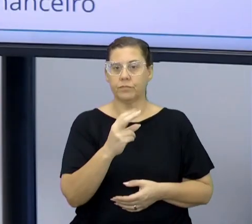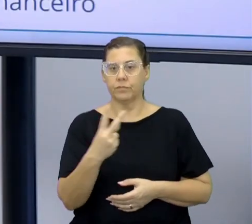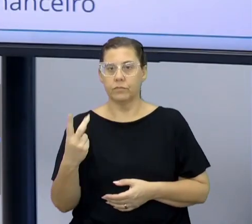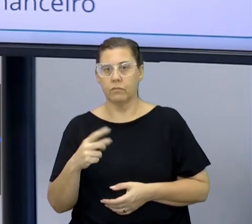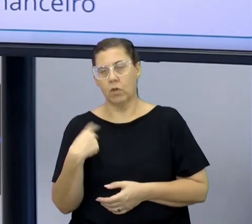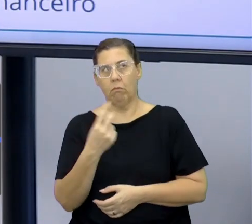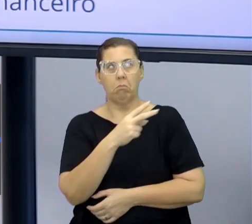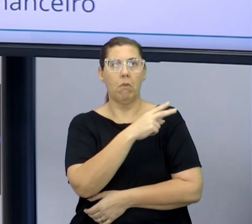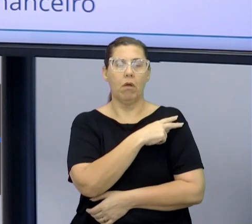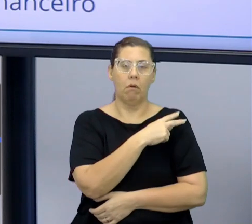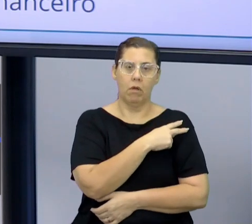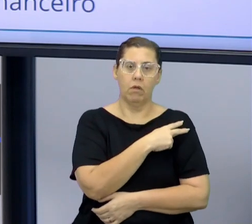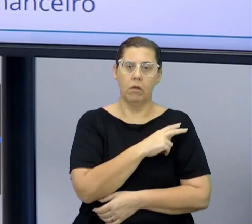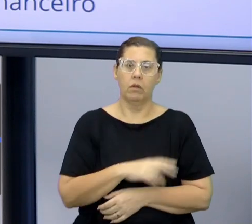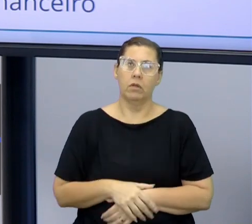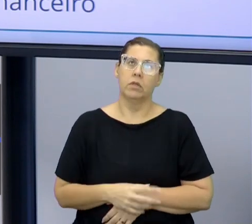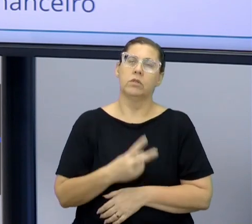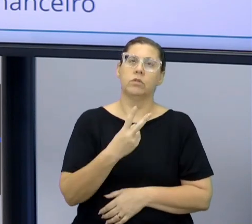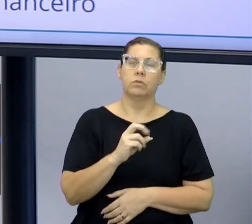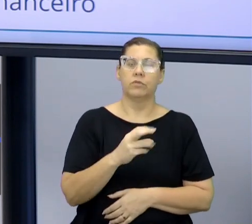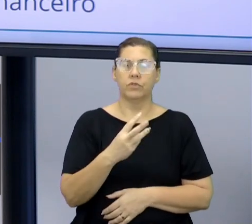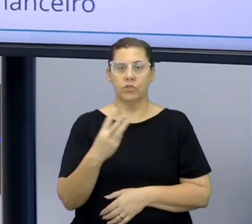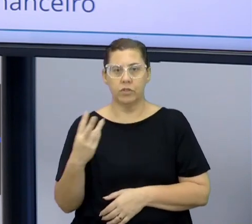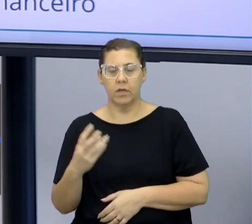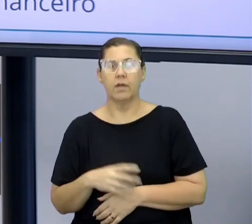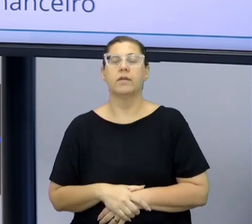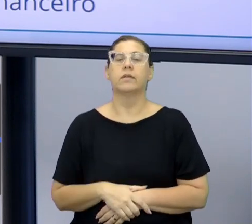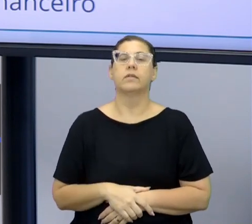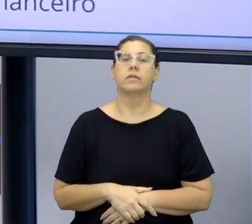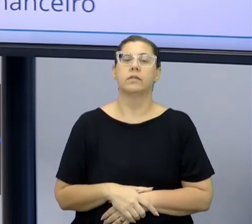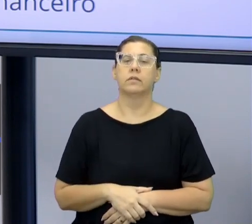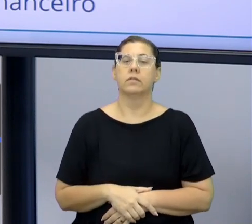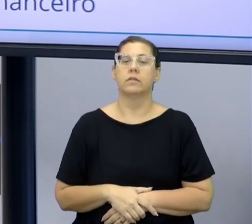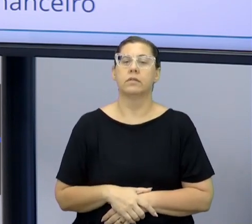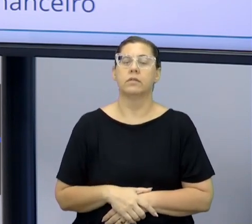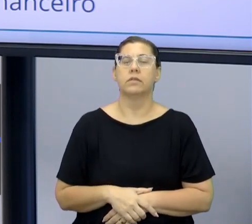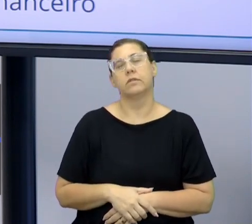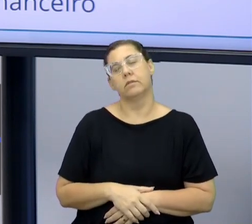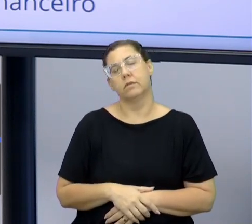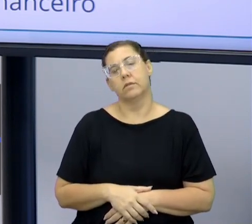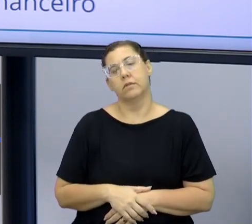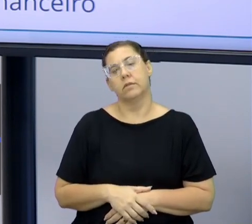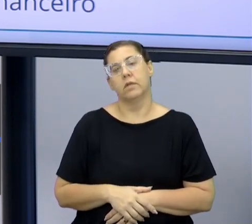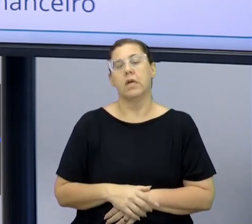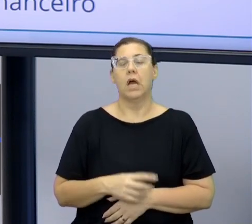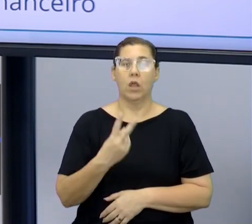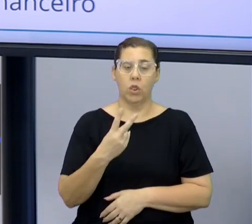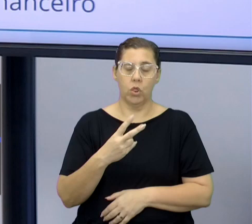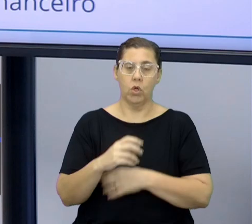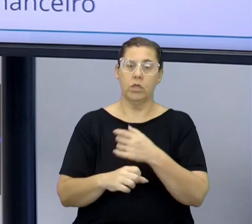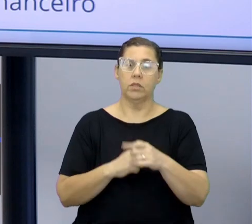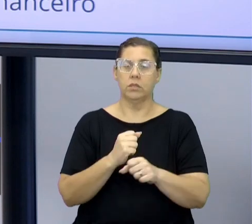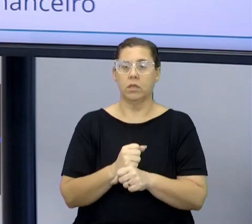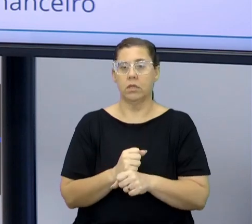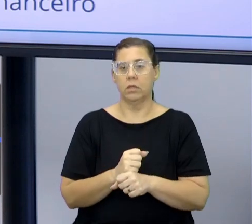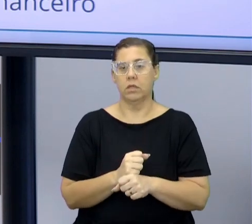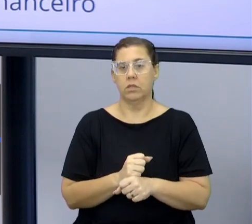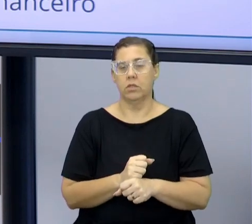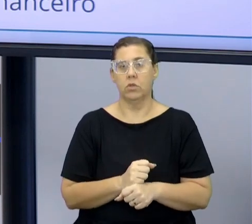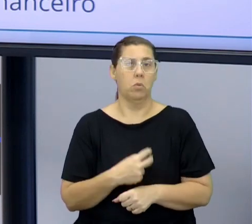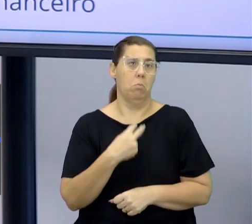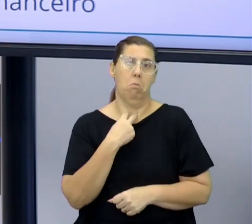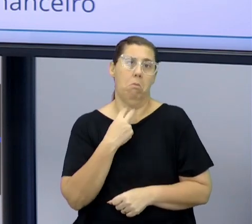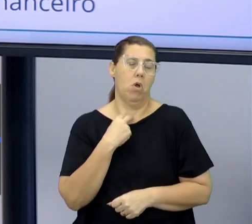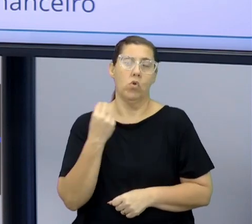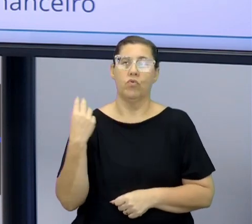segunda série, 2023 você vai para a terceira série, e aí esses 2 anos, né, a gente não pode fazer intercâmbio, a gente